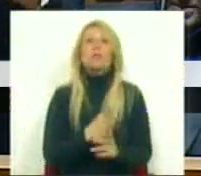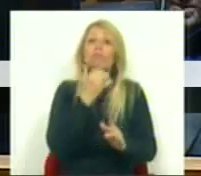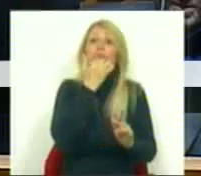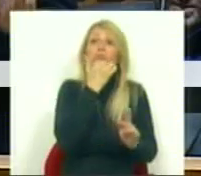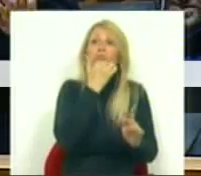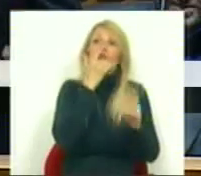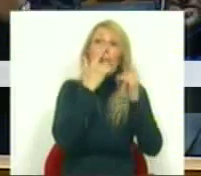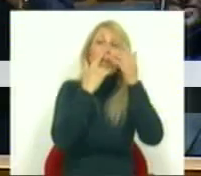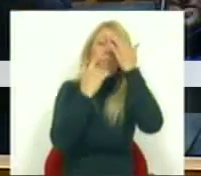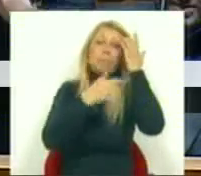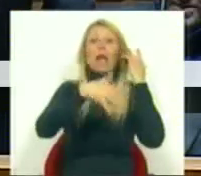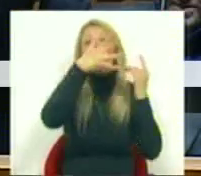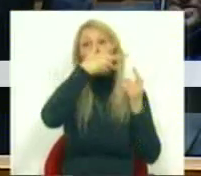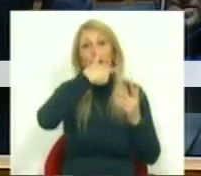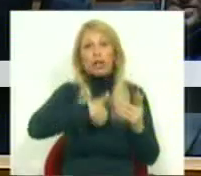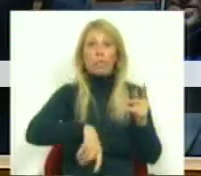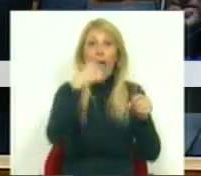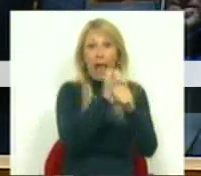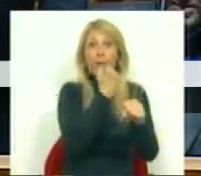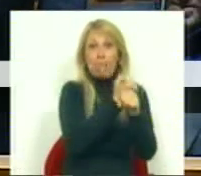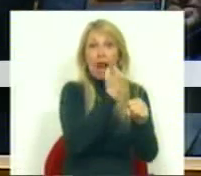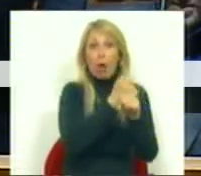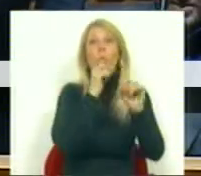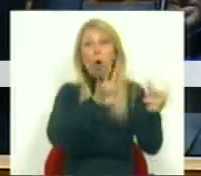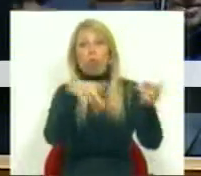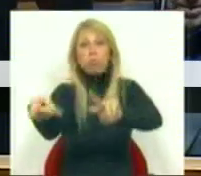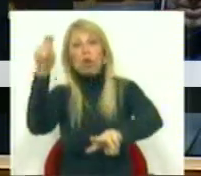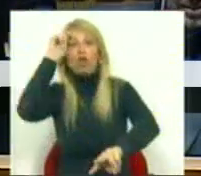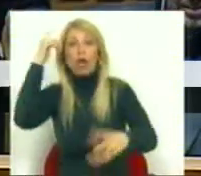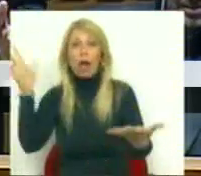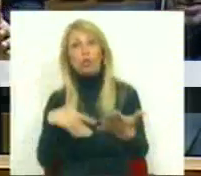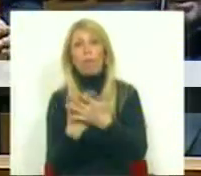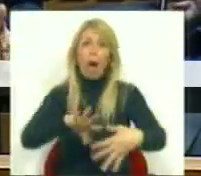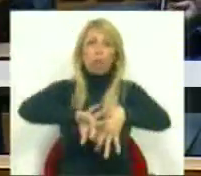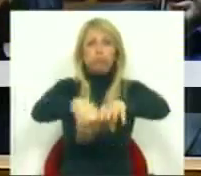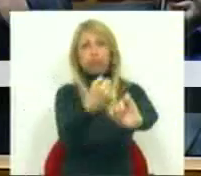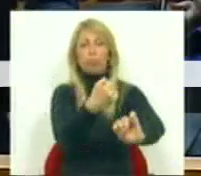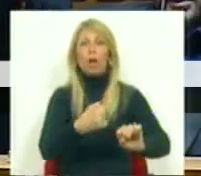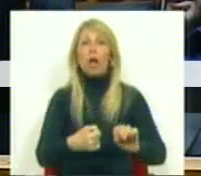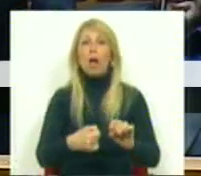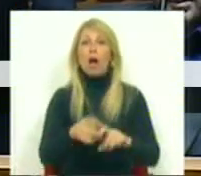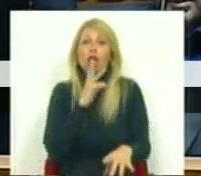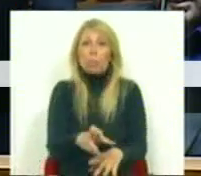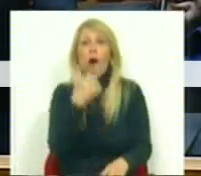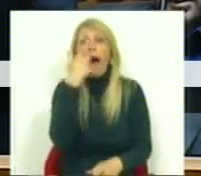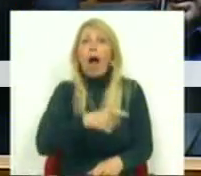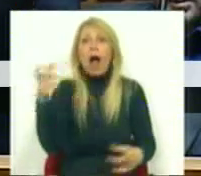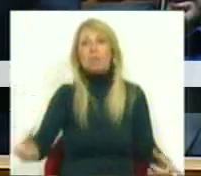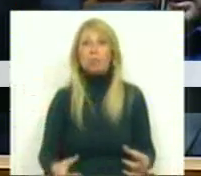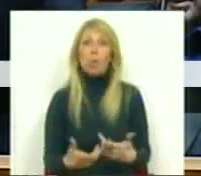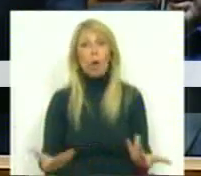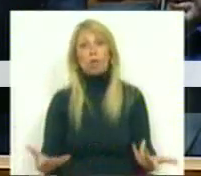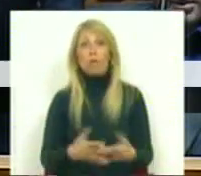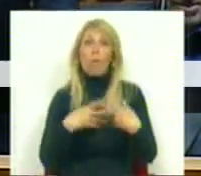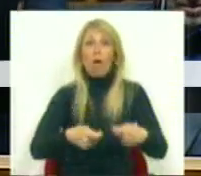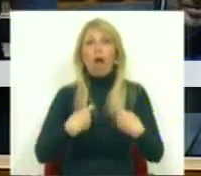portanto, destruir a coerência e a resposta que as pessoas precisam, usando bem o dinheiro em vez de o desperdiçar, como ficou tão